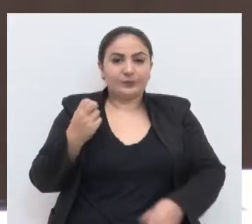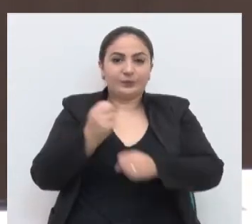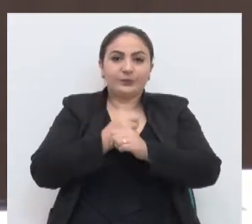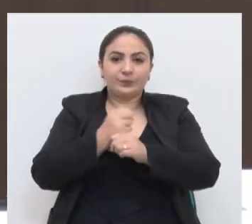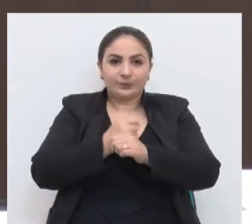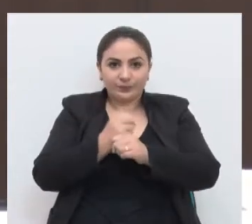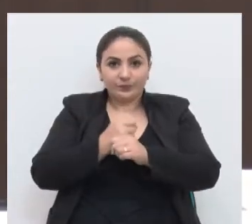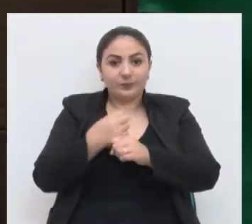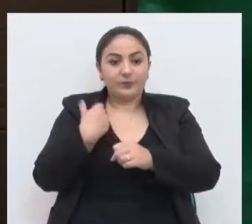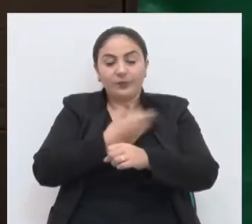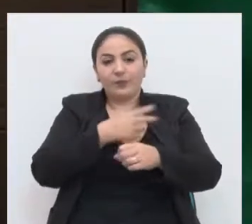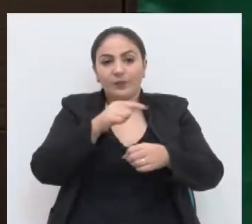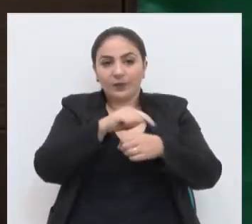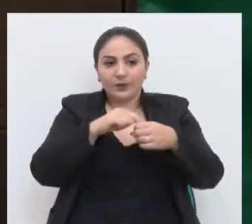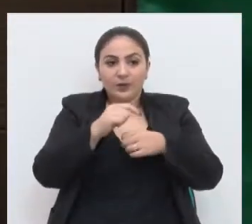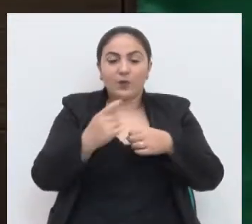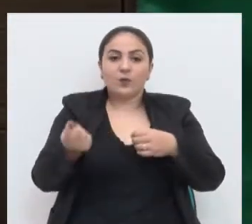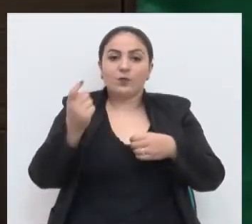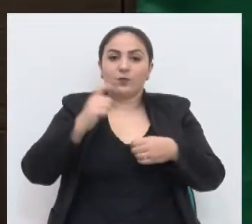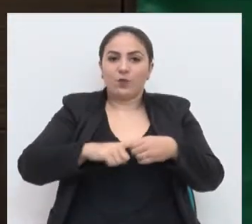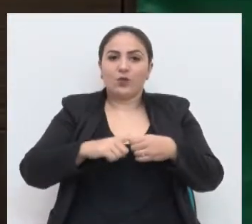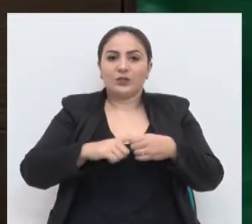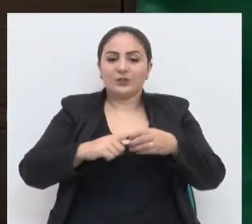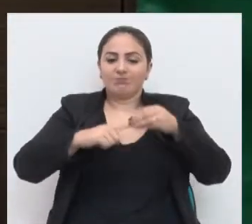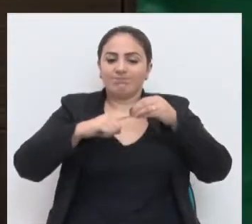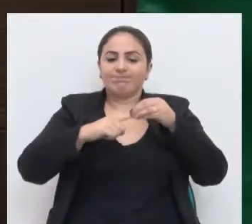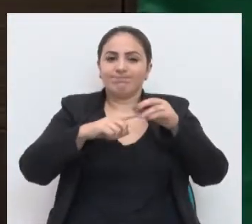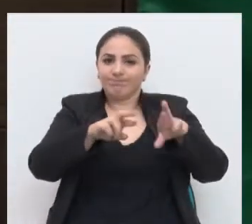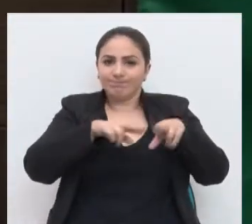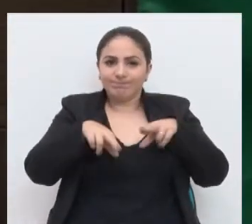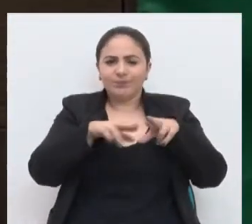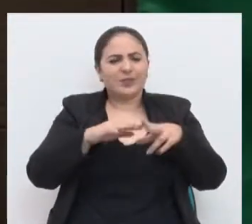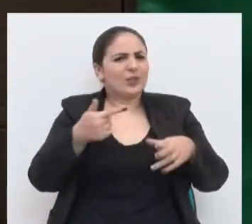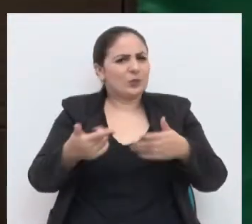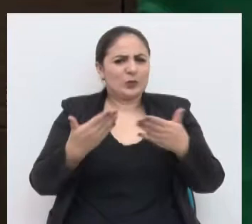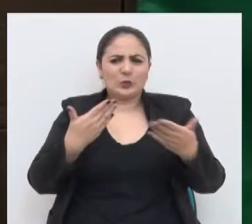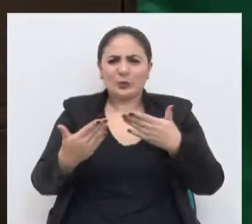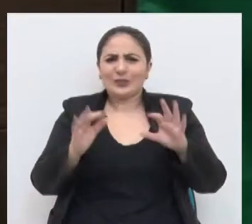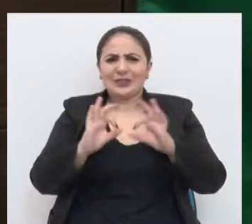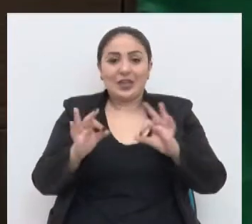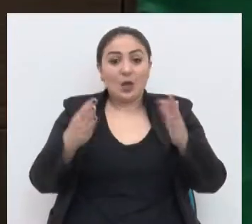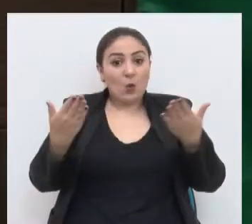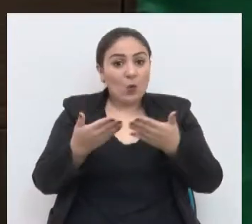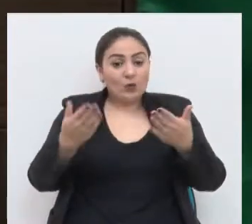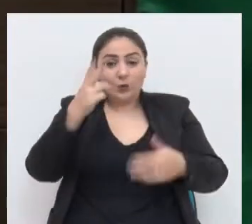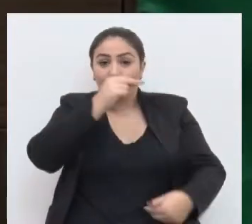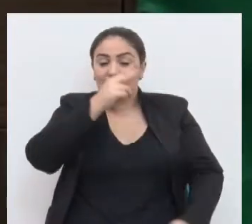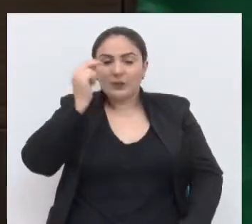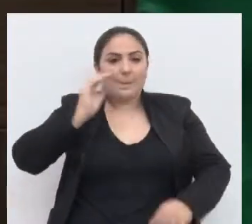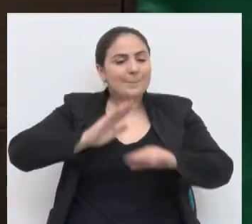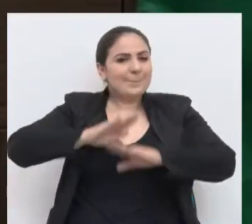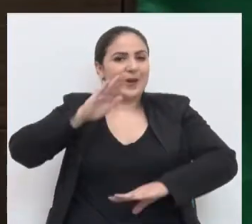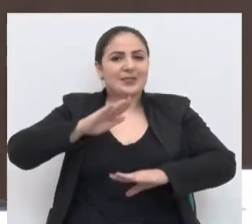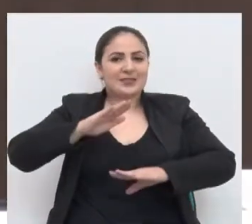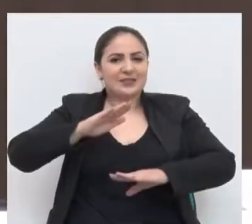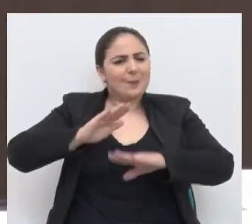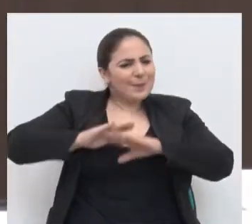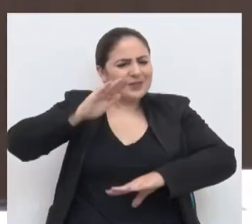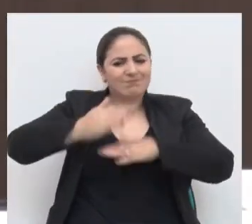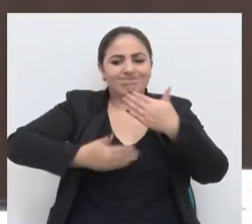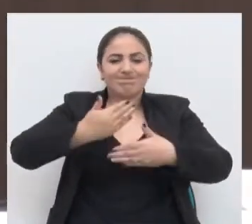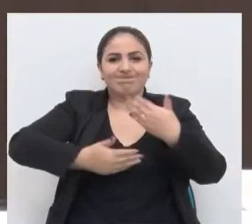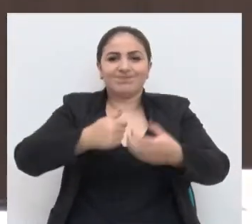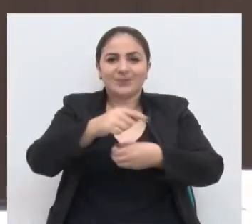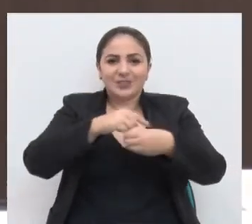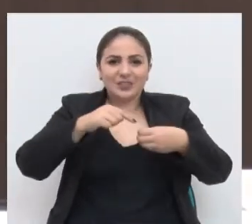anos, nossa cidade volta a assumir o protagonismo regional. Sem dúvida, somos hoje o município de mais e